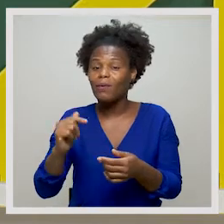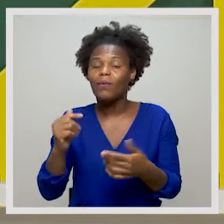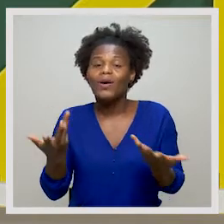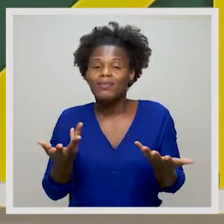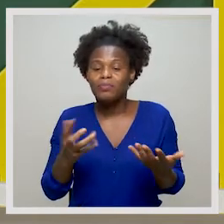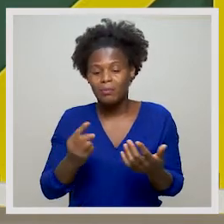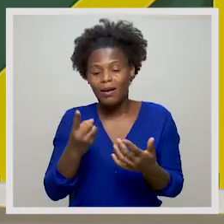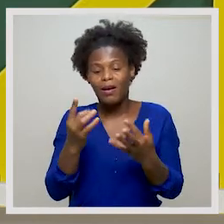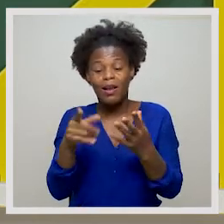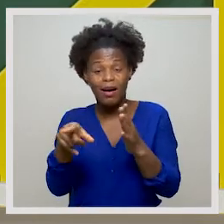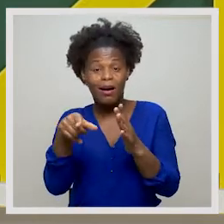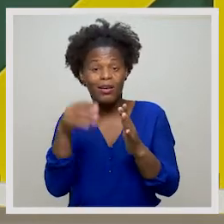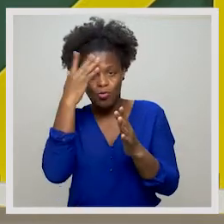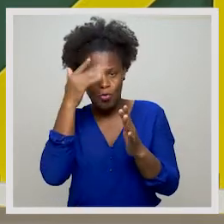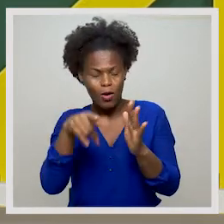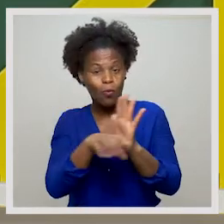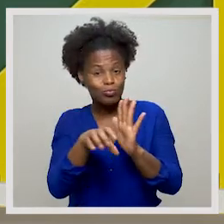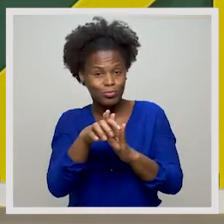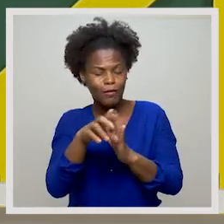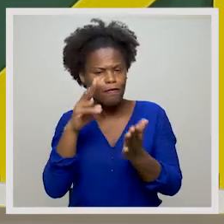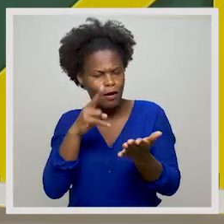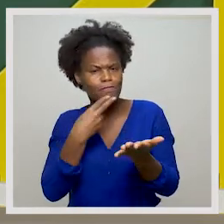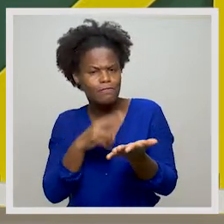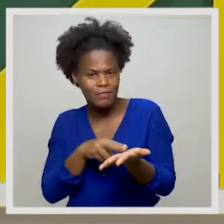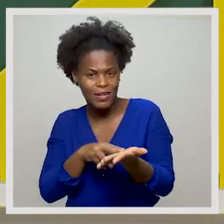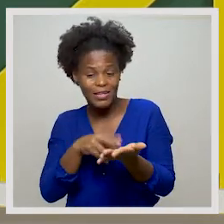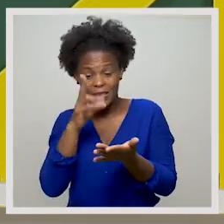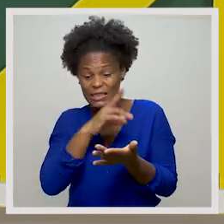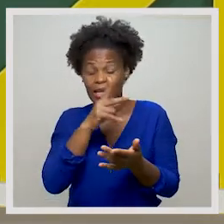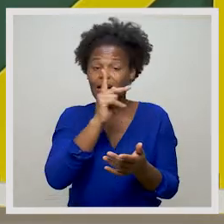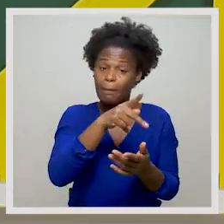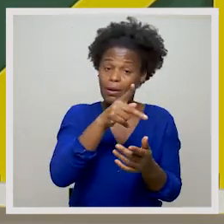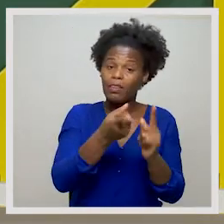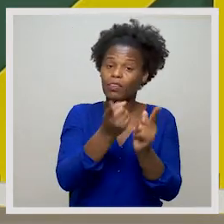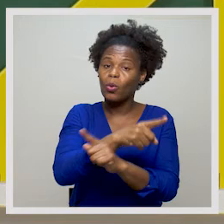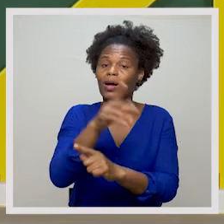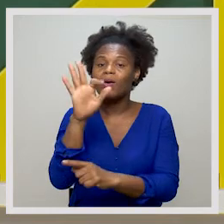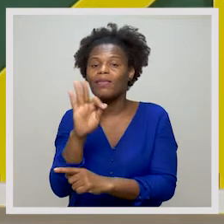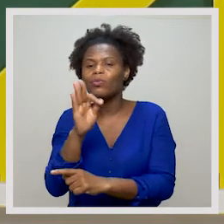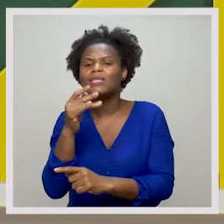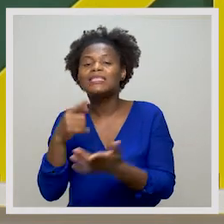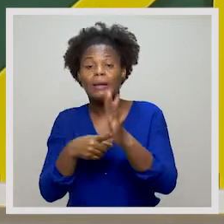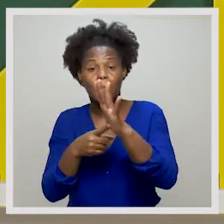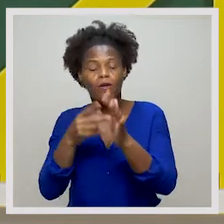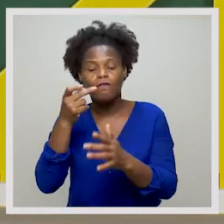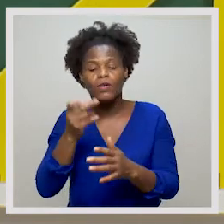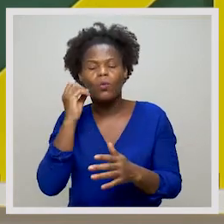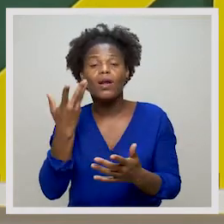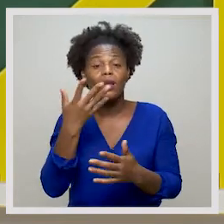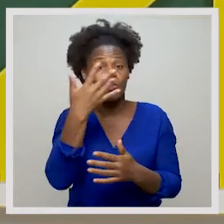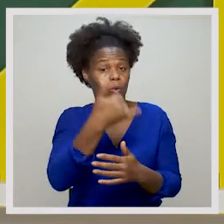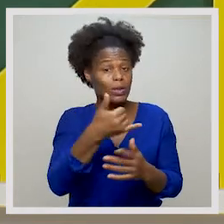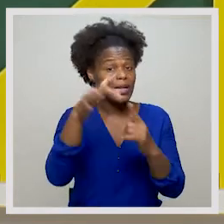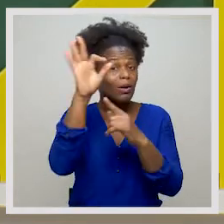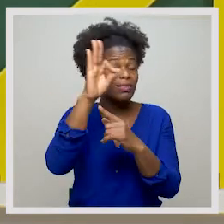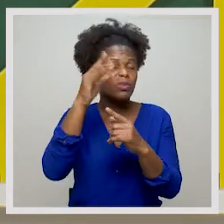para fazer esta condição se verificar? Se eu substituir o k por 4, por exemplo, o que é que vai ficar? 2 elevado